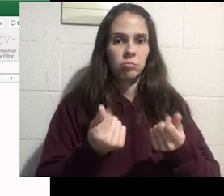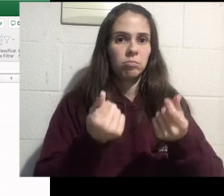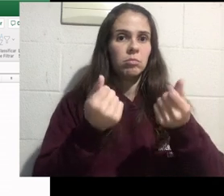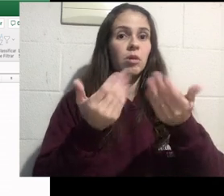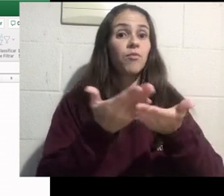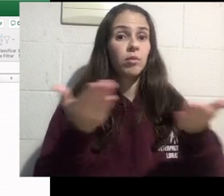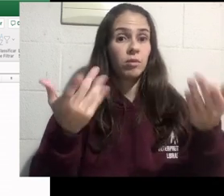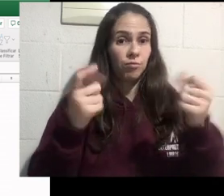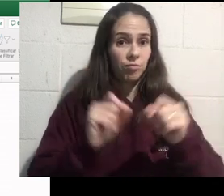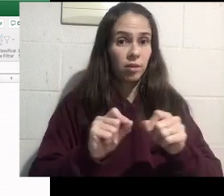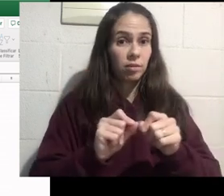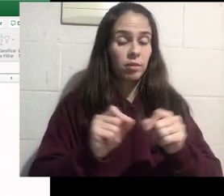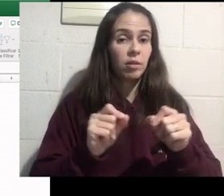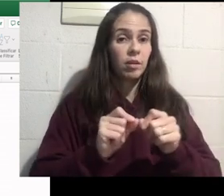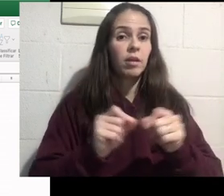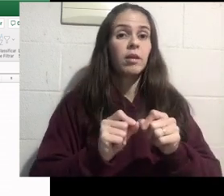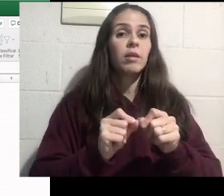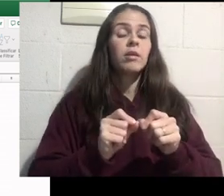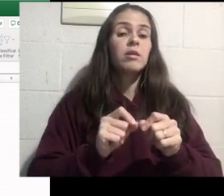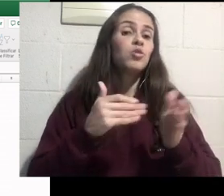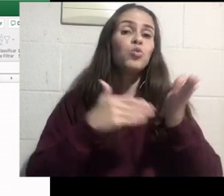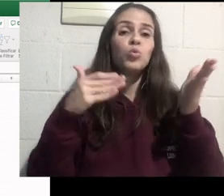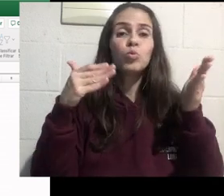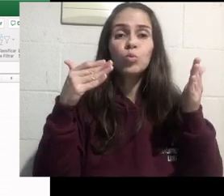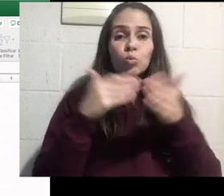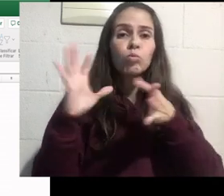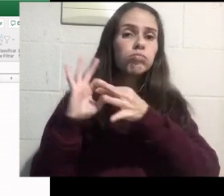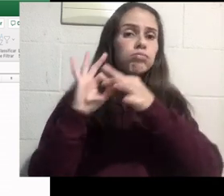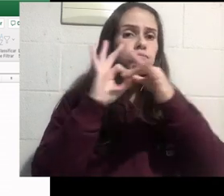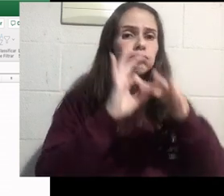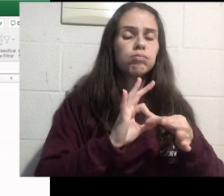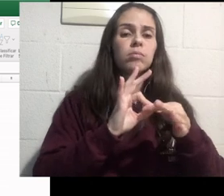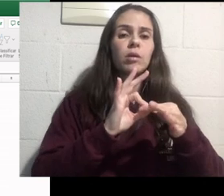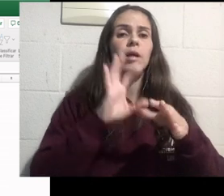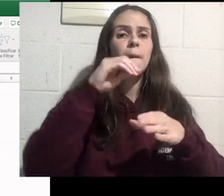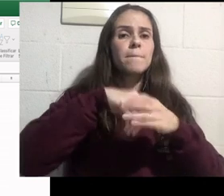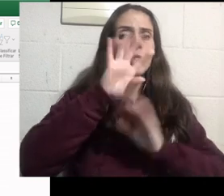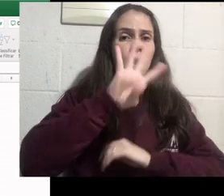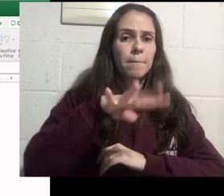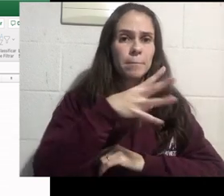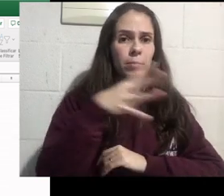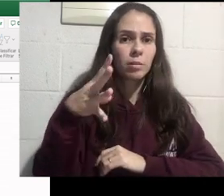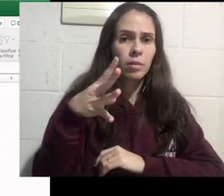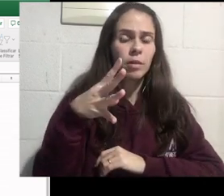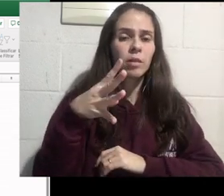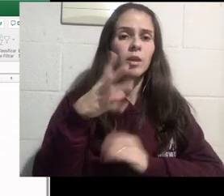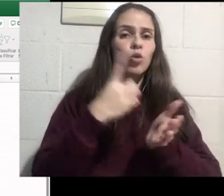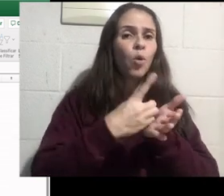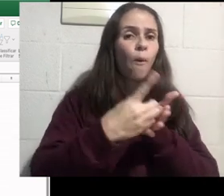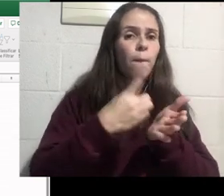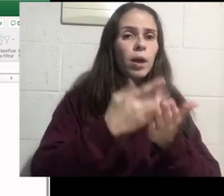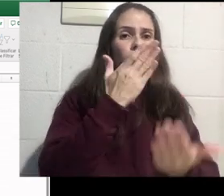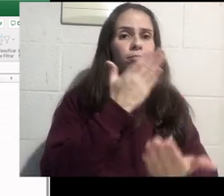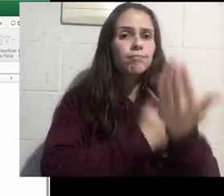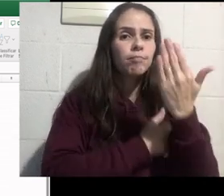vocês vão ter que, né, fazer para a mini empresa, e que vai estar tudo, então, dentro desse documento aqui, né,